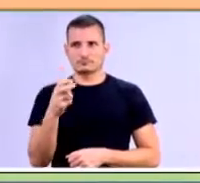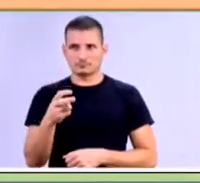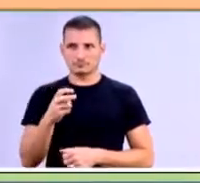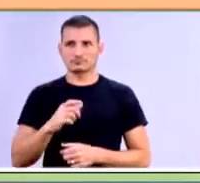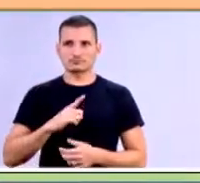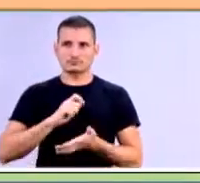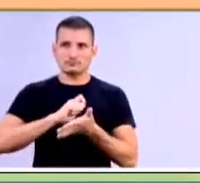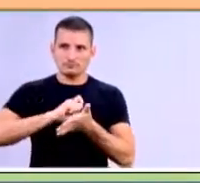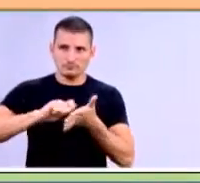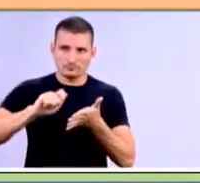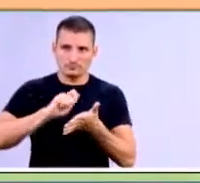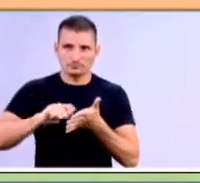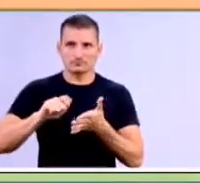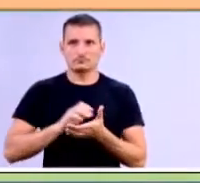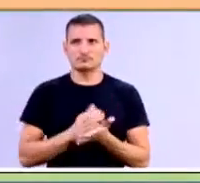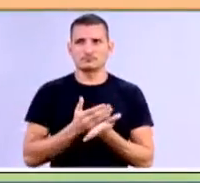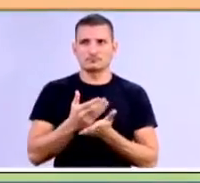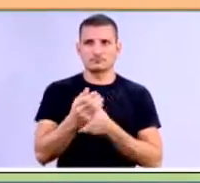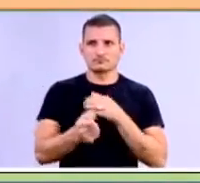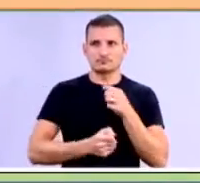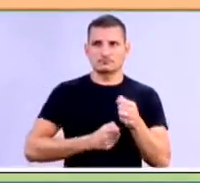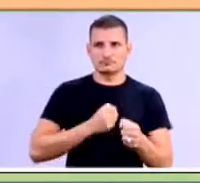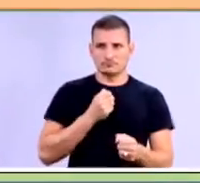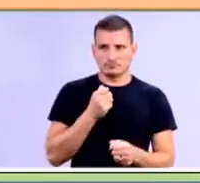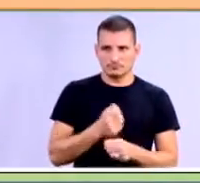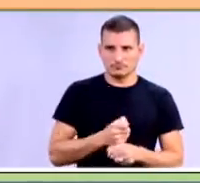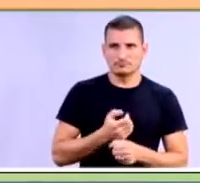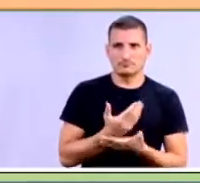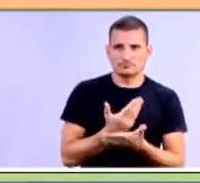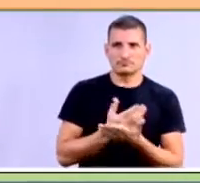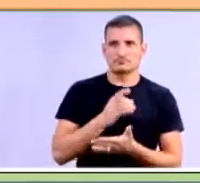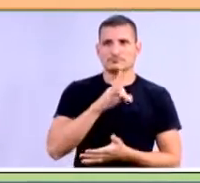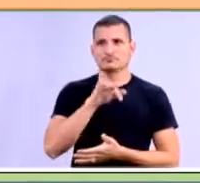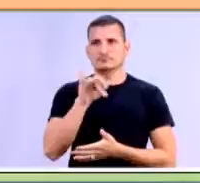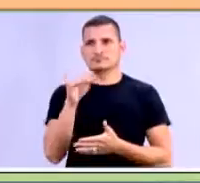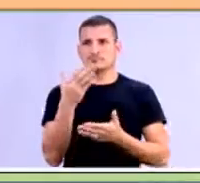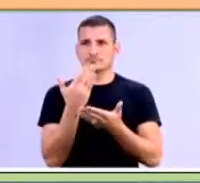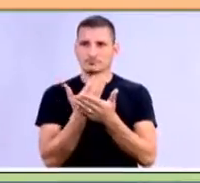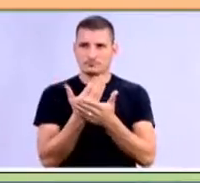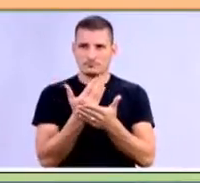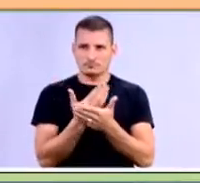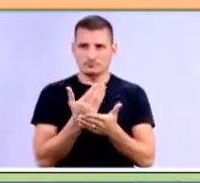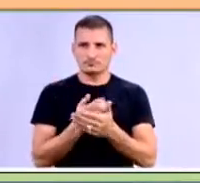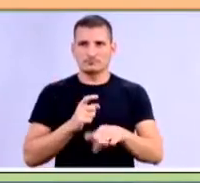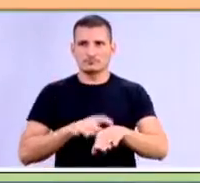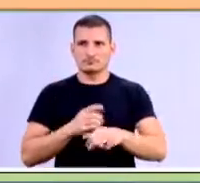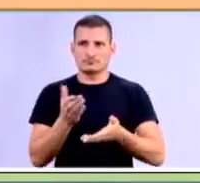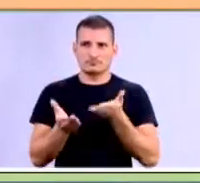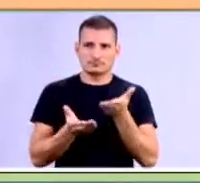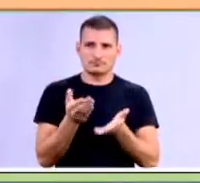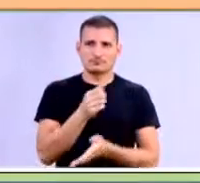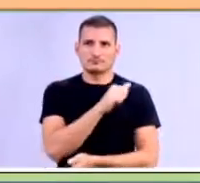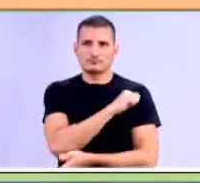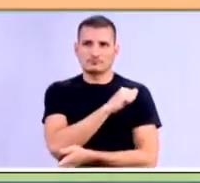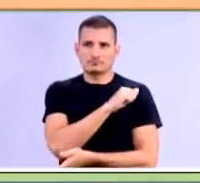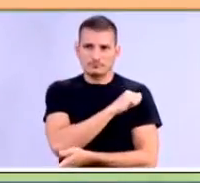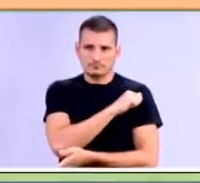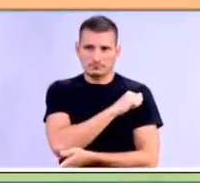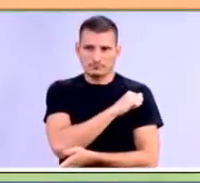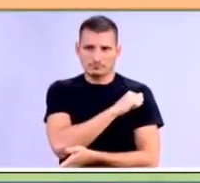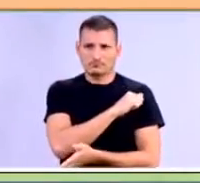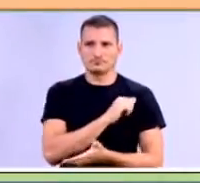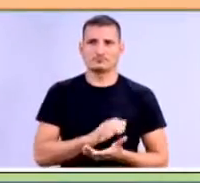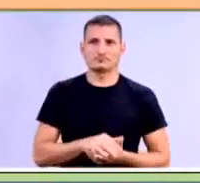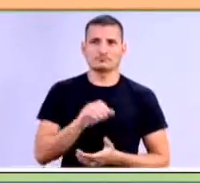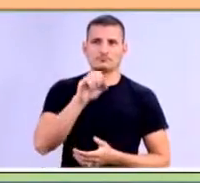em pauta início do ano letivo, dia das teleaulas e horário de atendimento ao aluno. Atenciosamente,